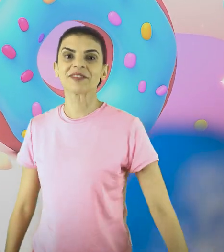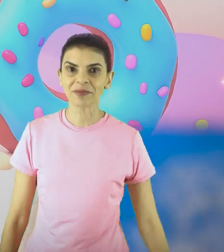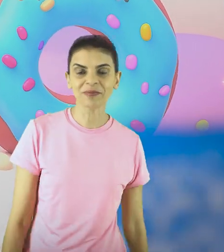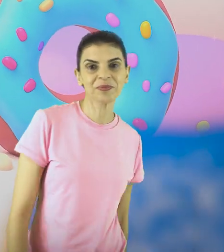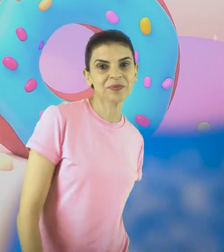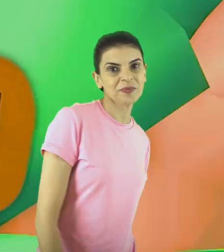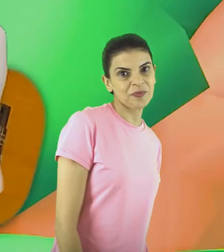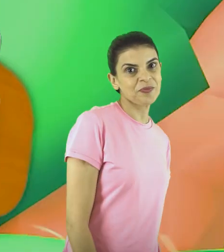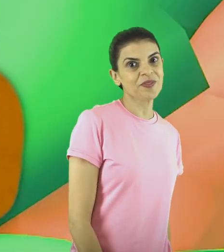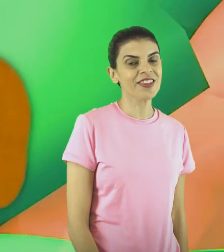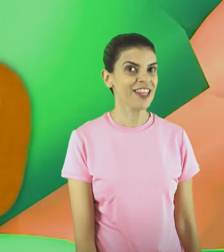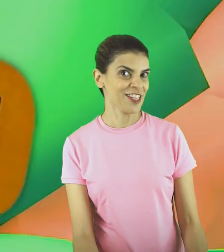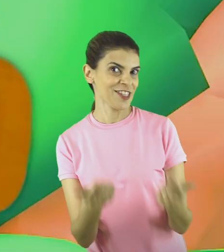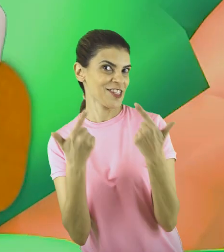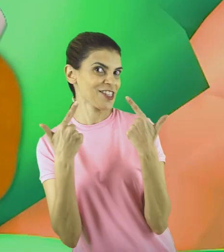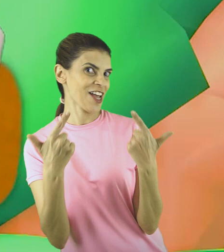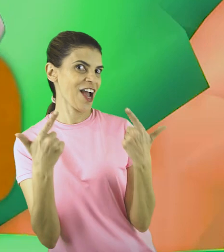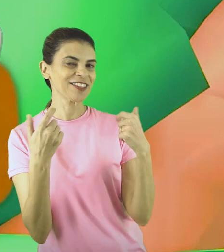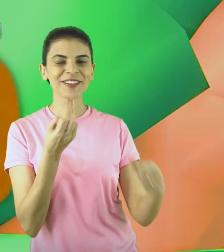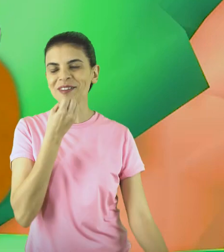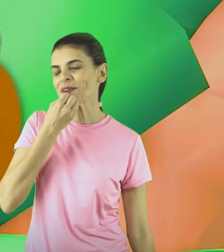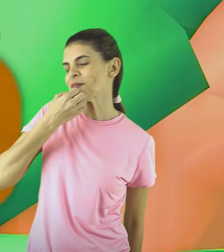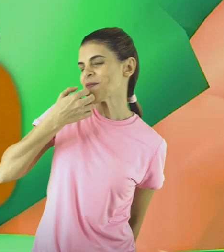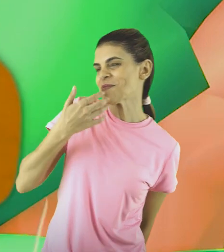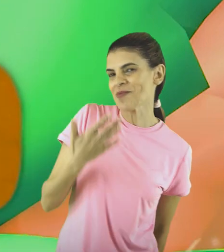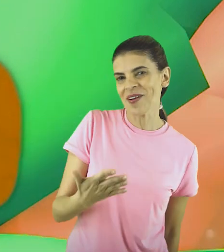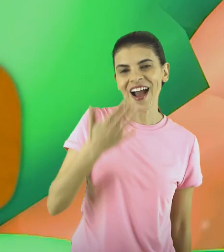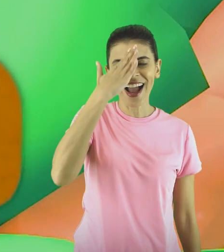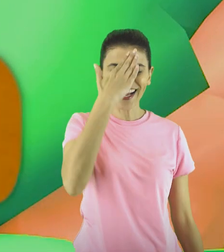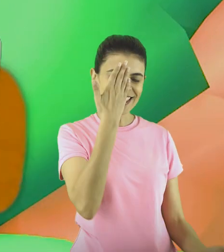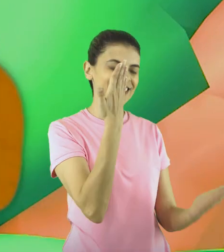capaz. Boa sorte,